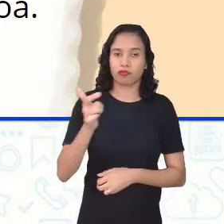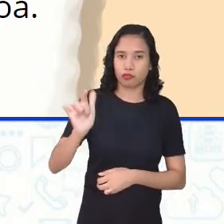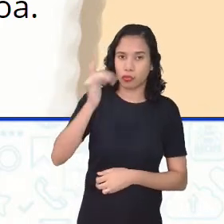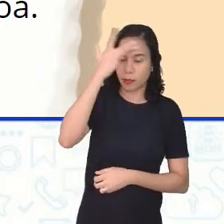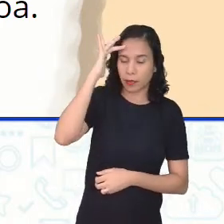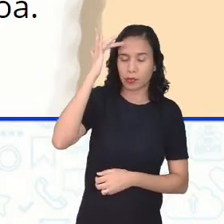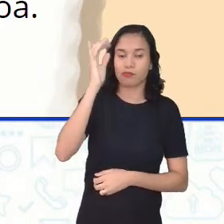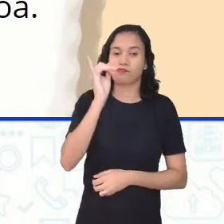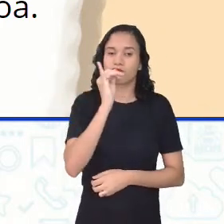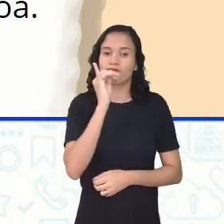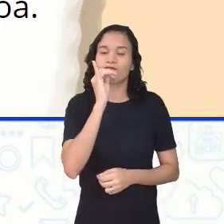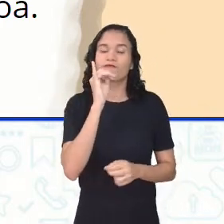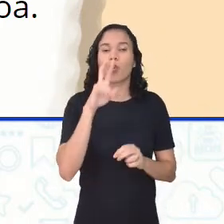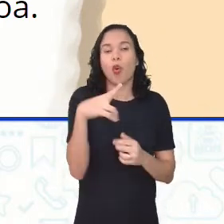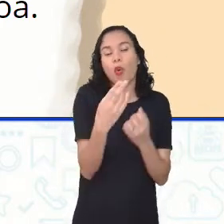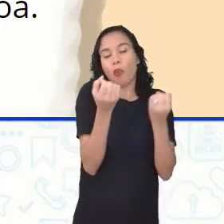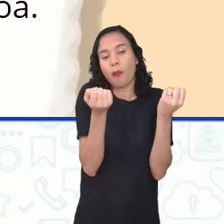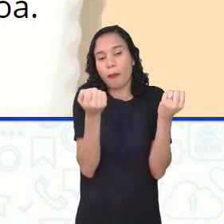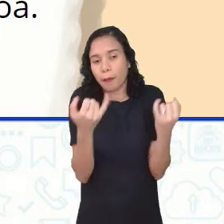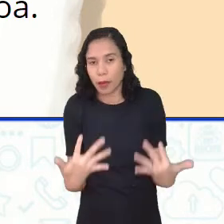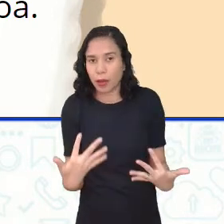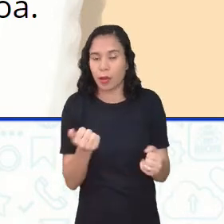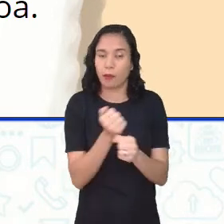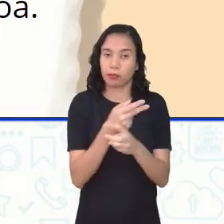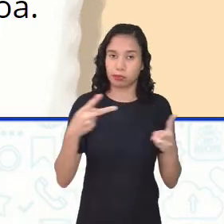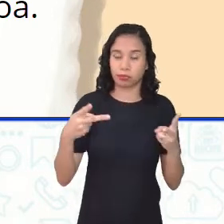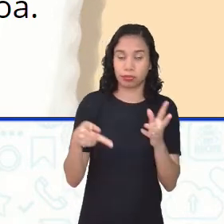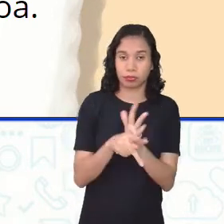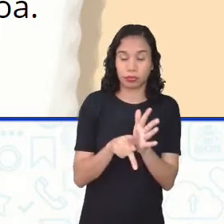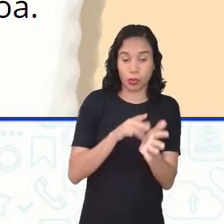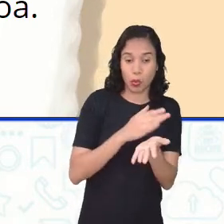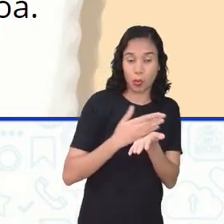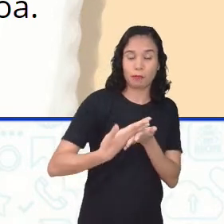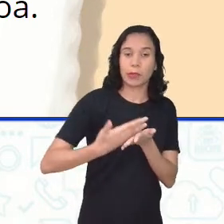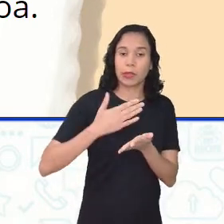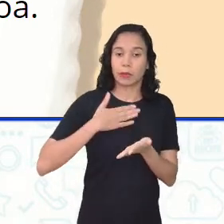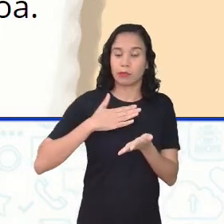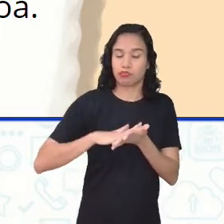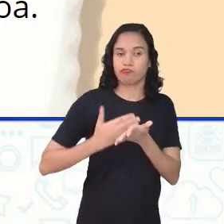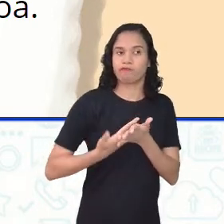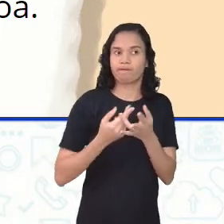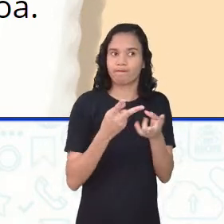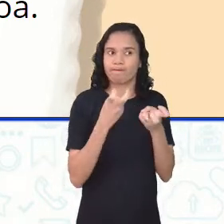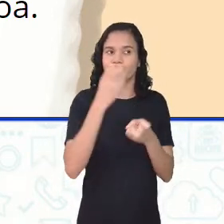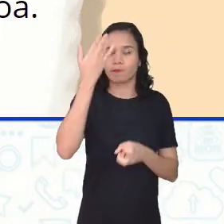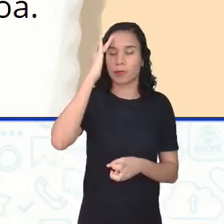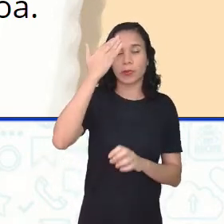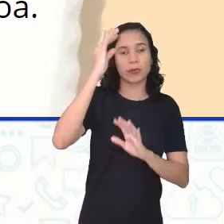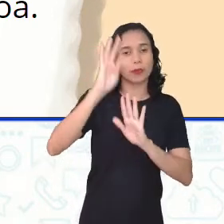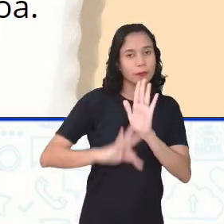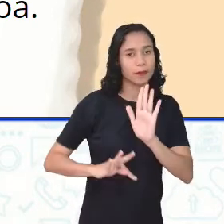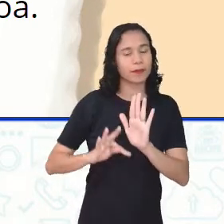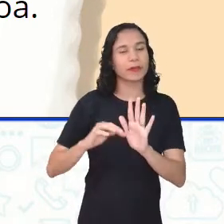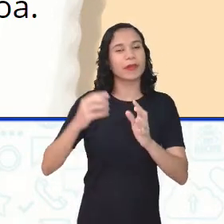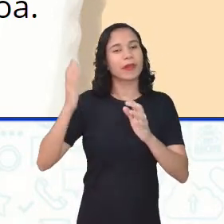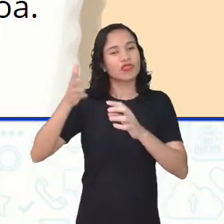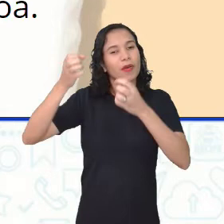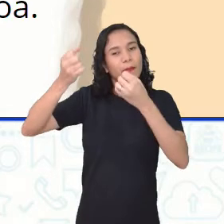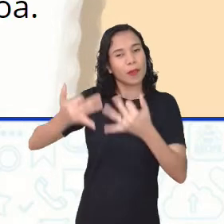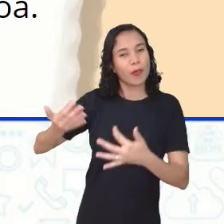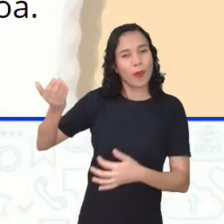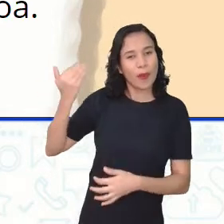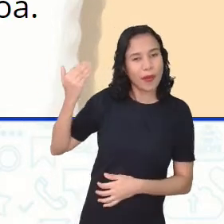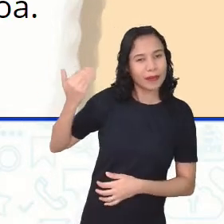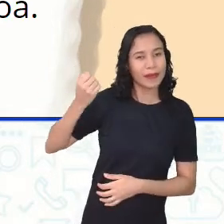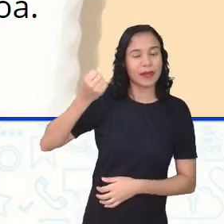para exemplificar ou explicar algo partindo da interpretação de outra pessoa. É como eu tinha falado anteriormente,